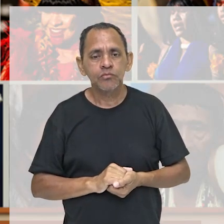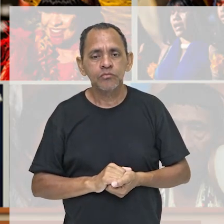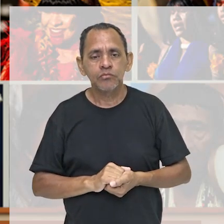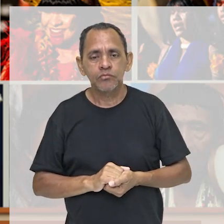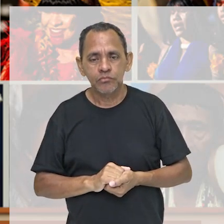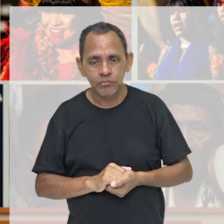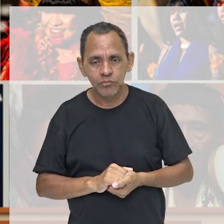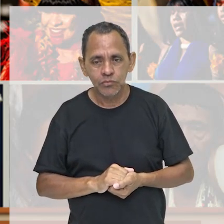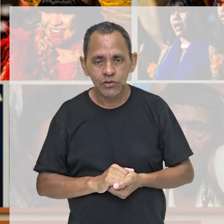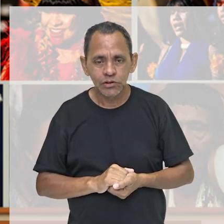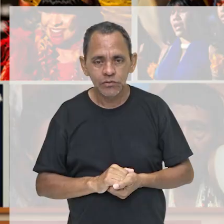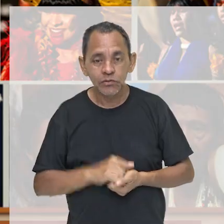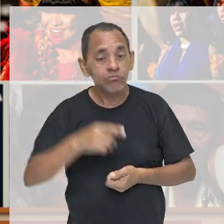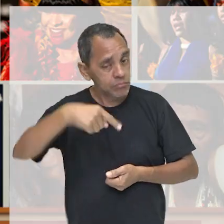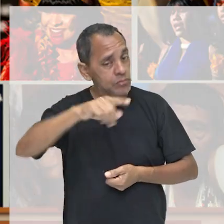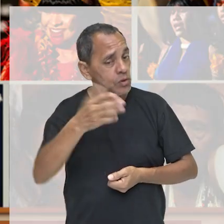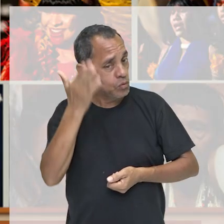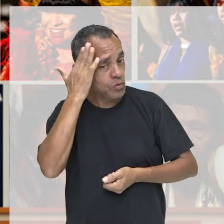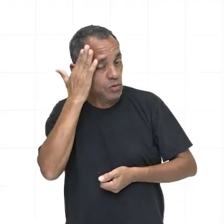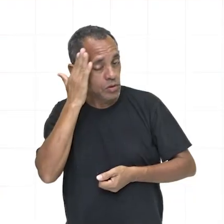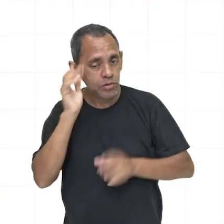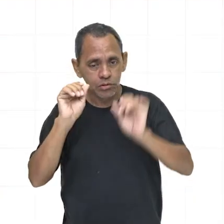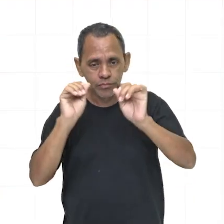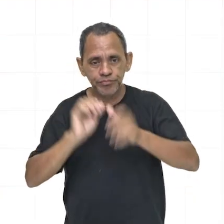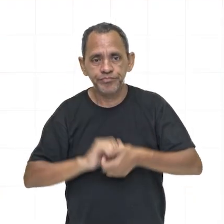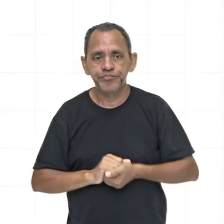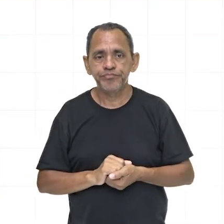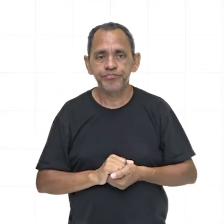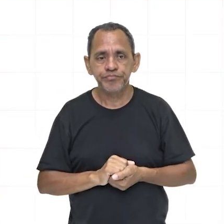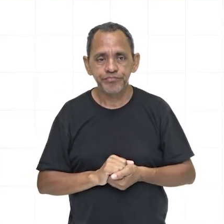civilizações e vocês vão entender exatamente o que eu estou falando.